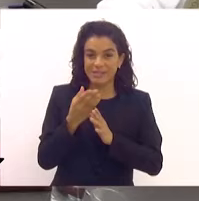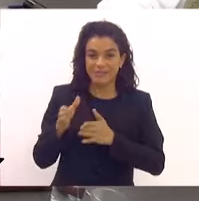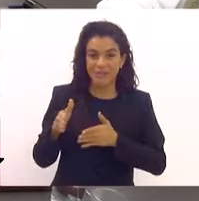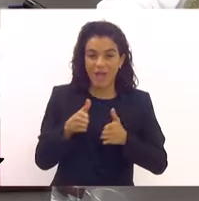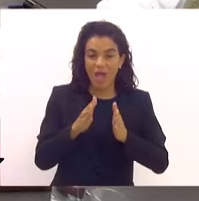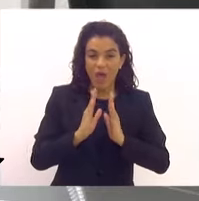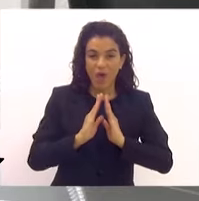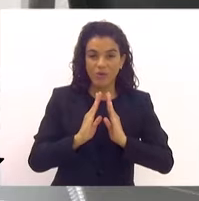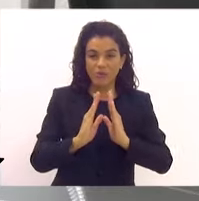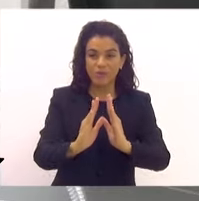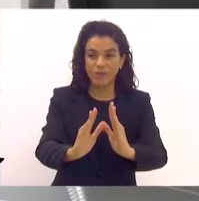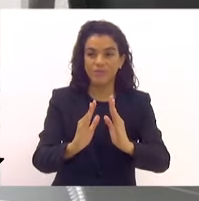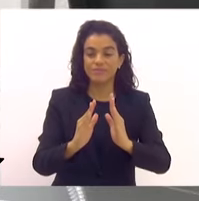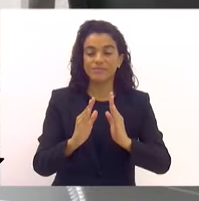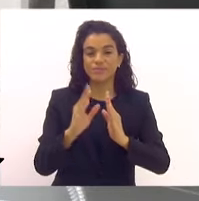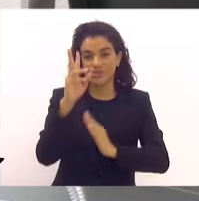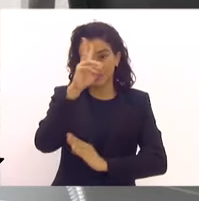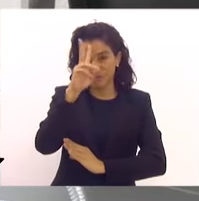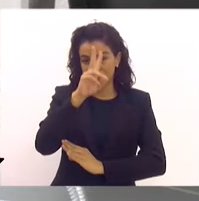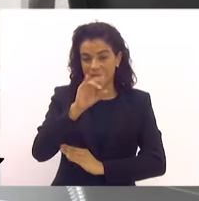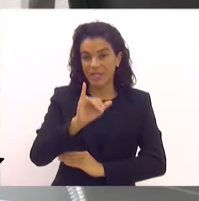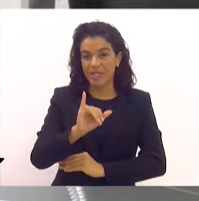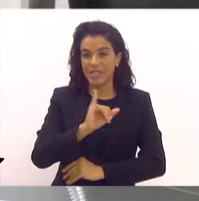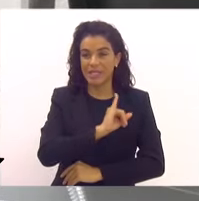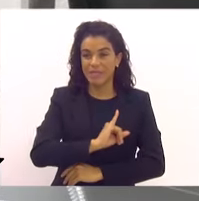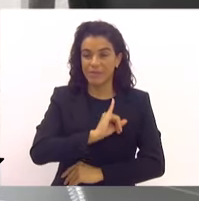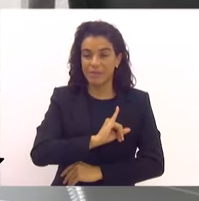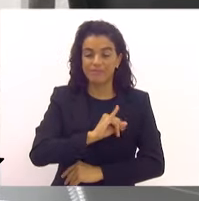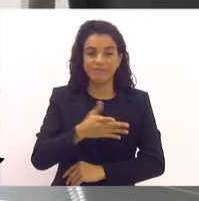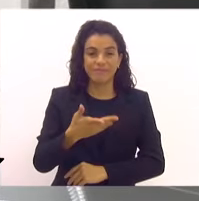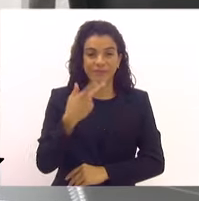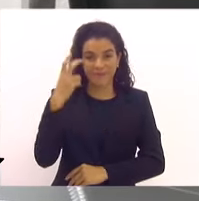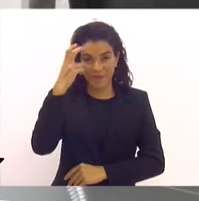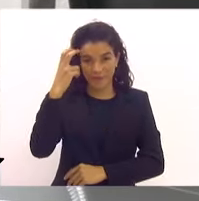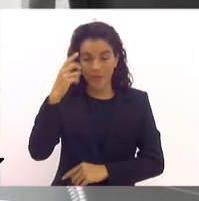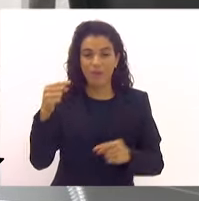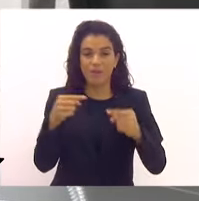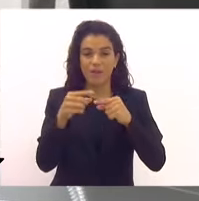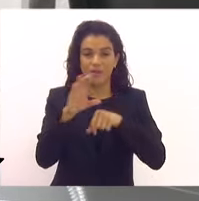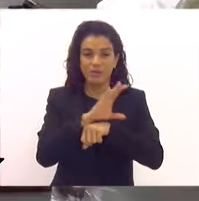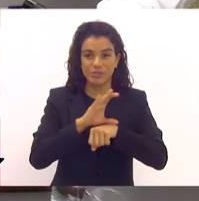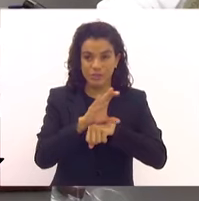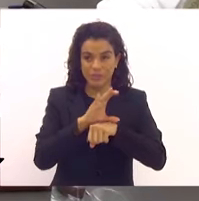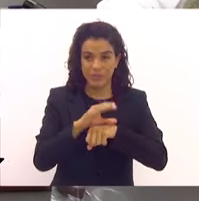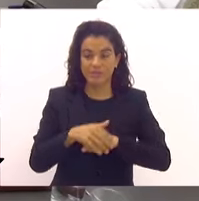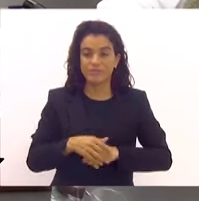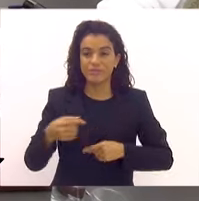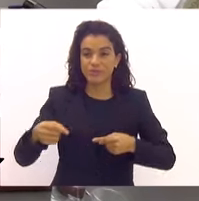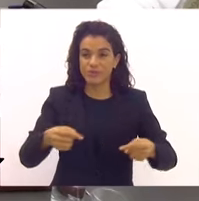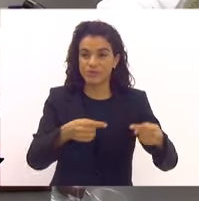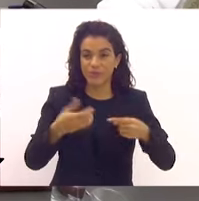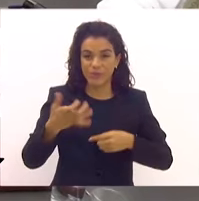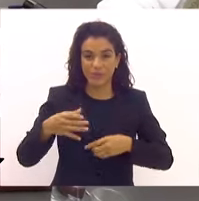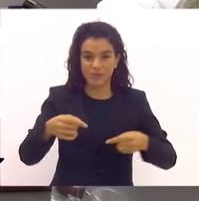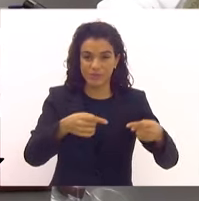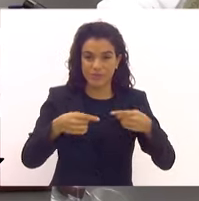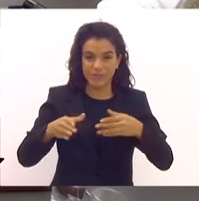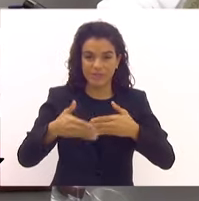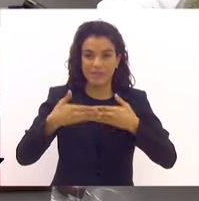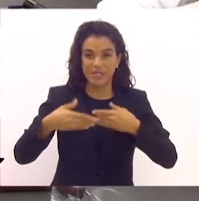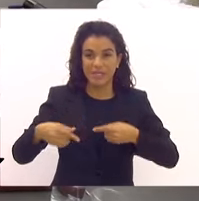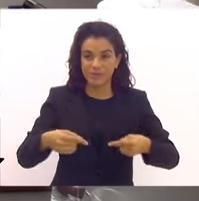Patrimônio Histórico de Itaboraí. Para aparecer, deputada Verônica Lima. Pela condicionalidade, presidente. Em discussão. Não havendo quem queira